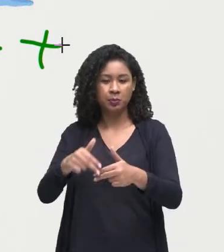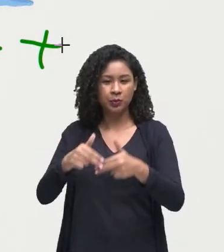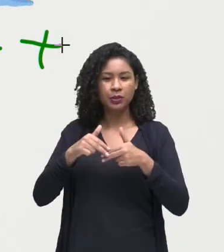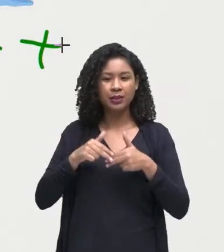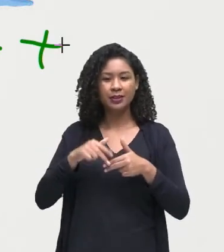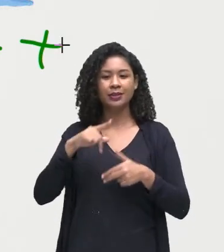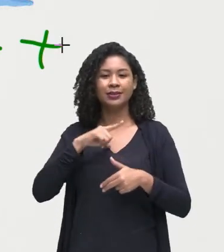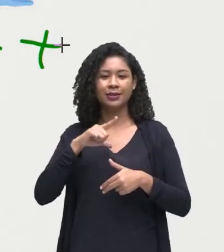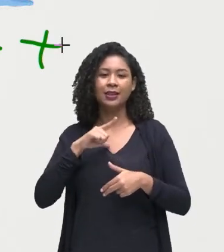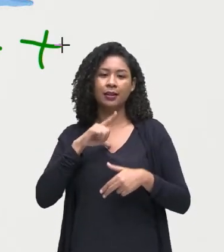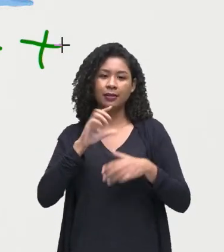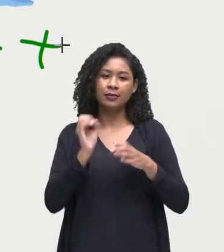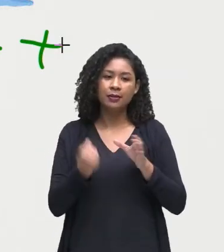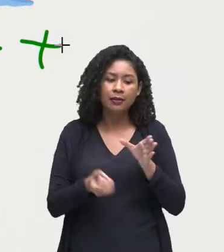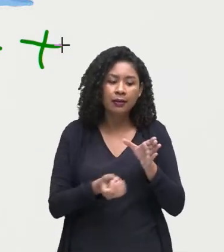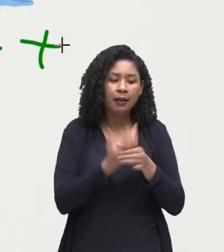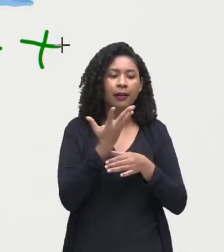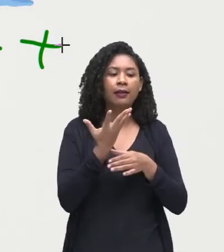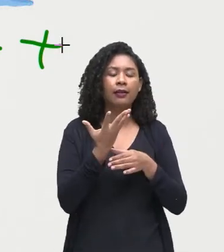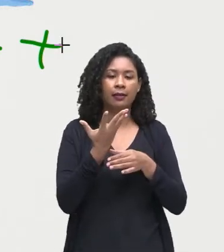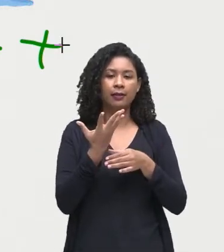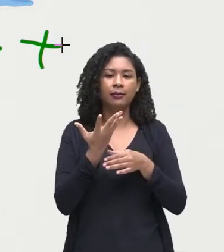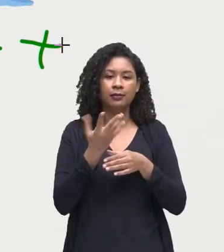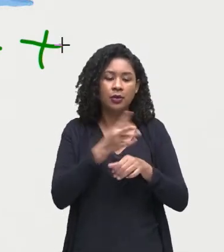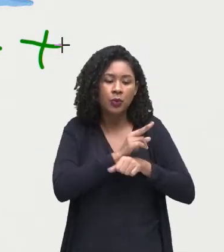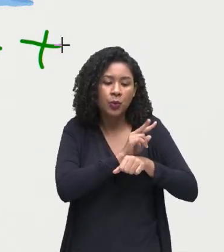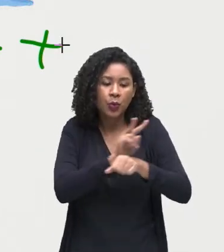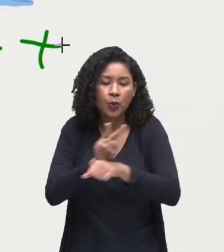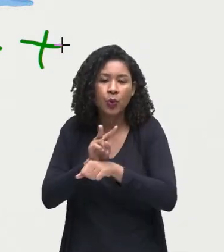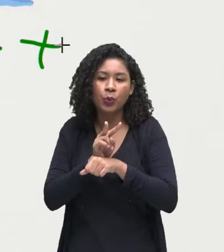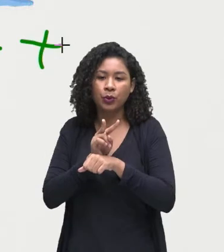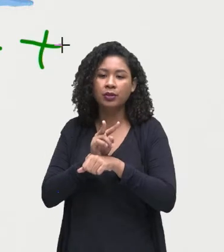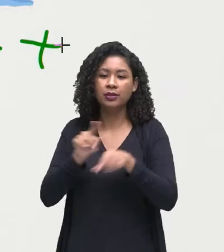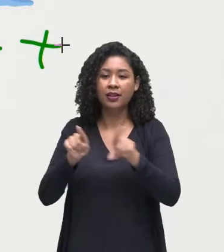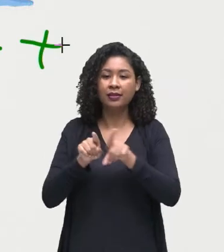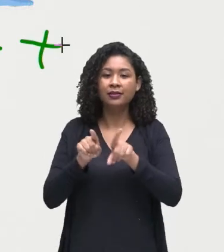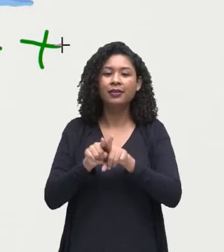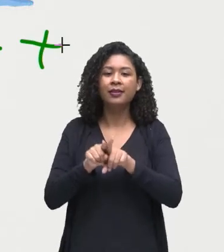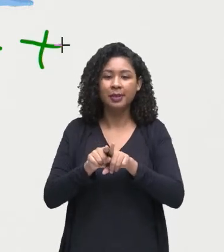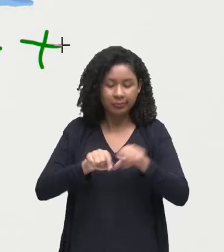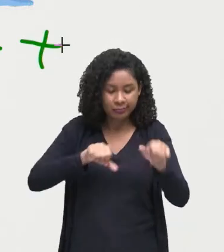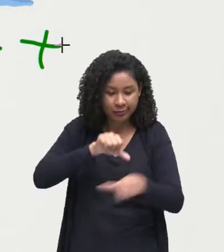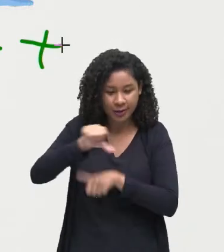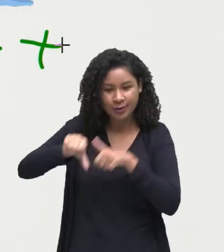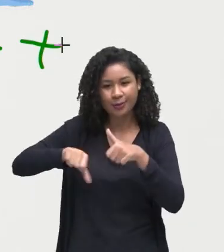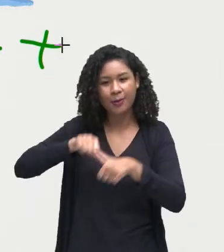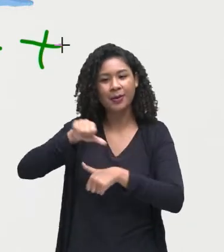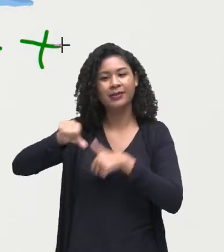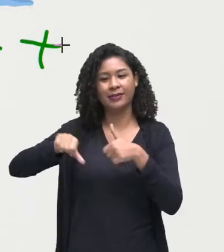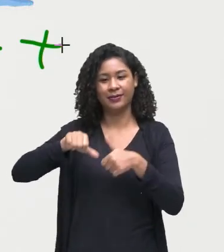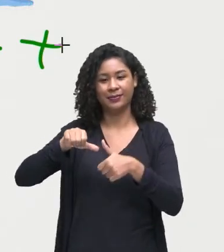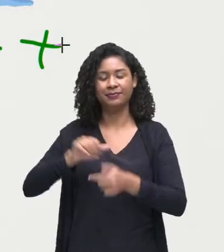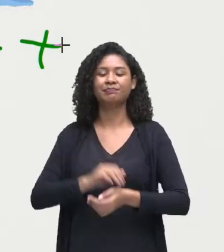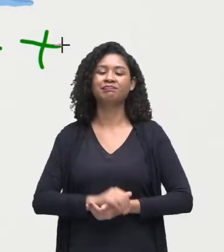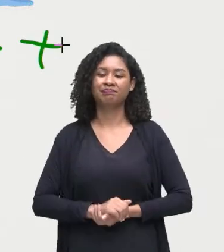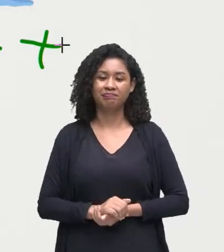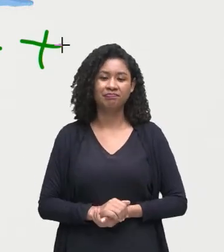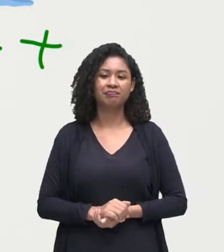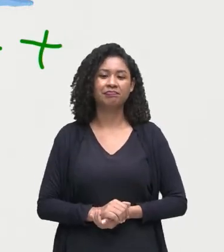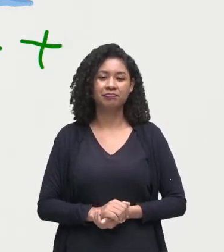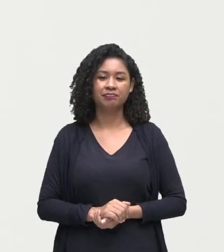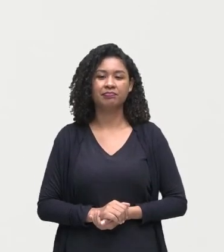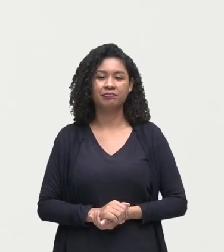do nascimento, da preservação e da renovação, né? Isso conforme